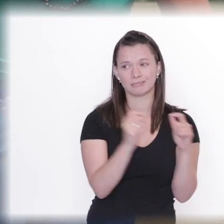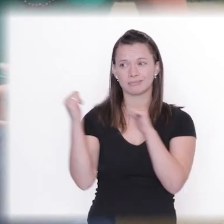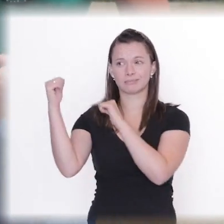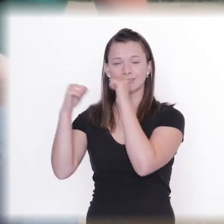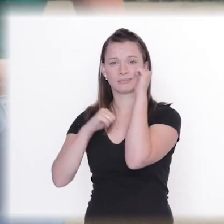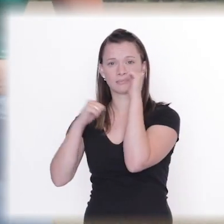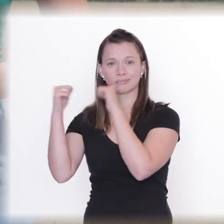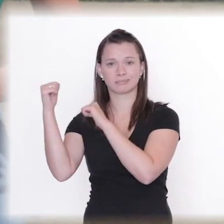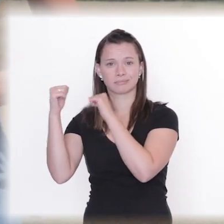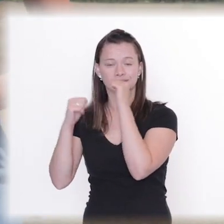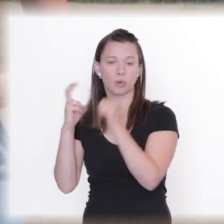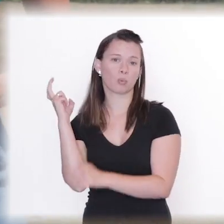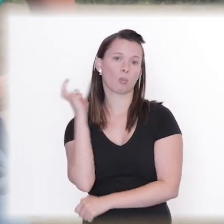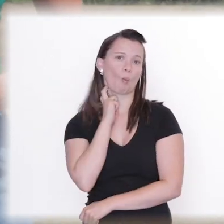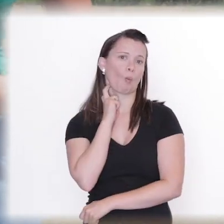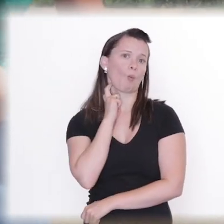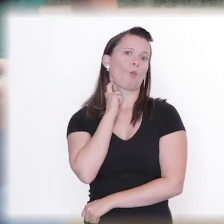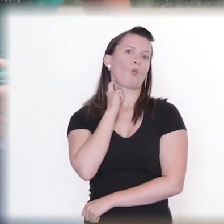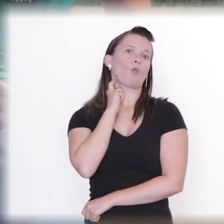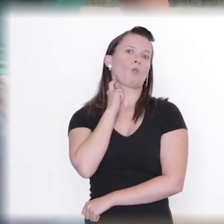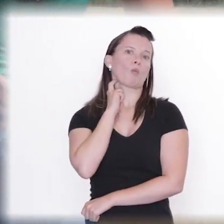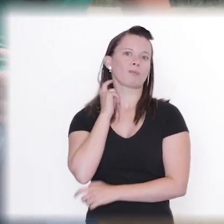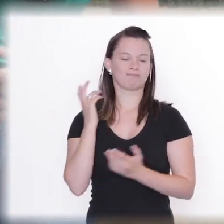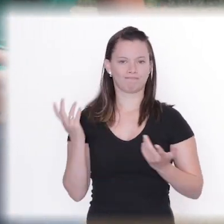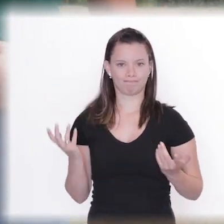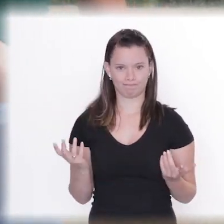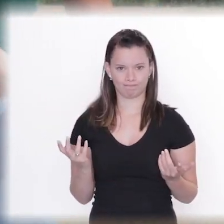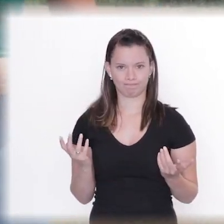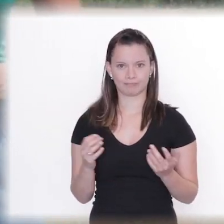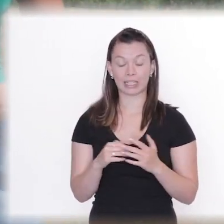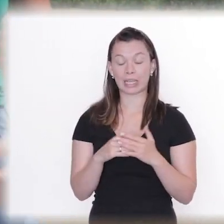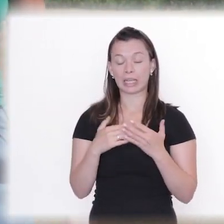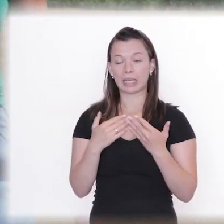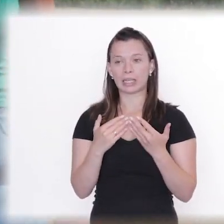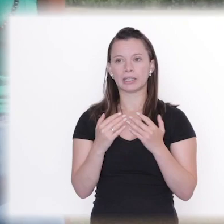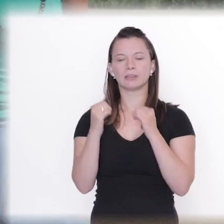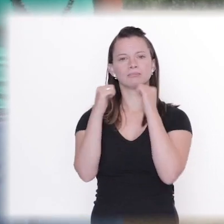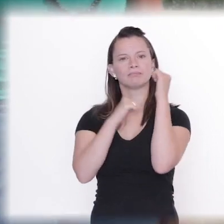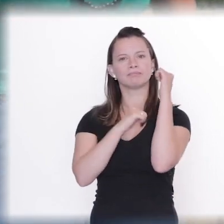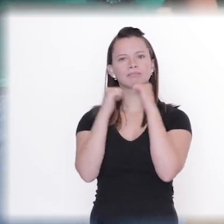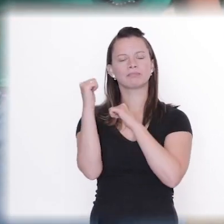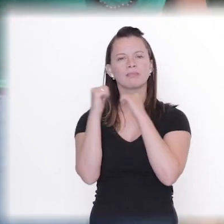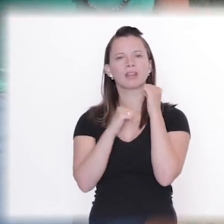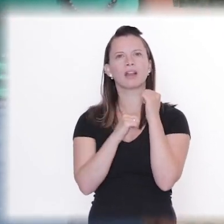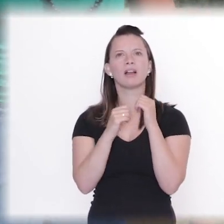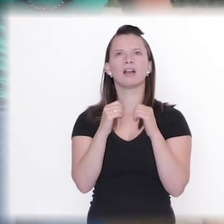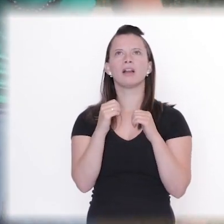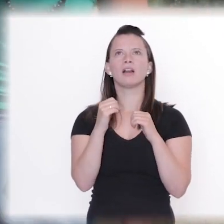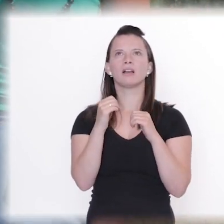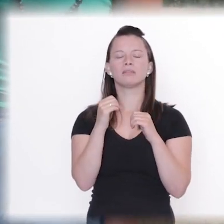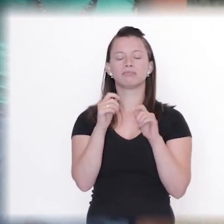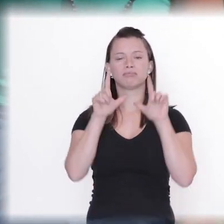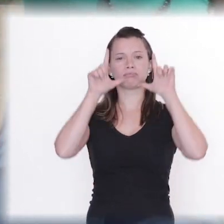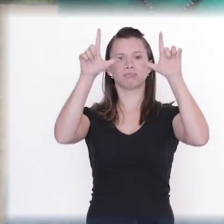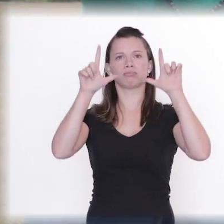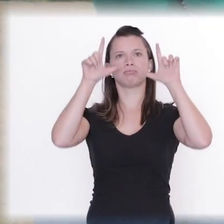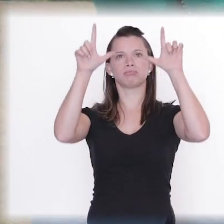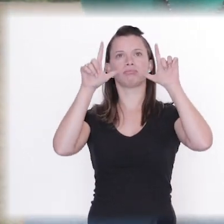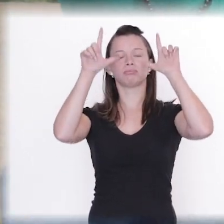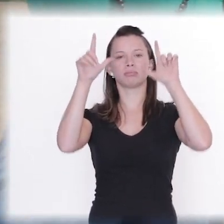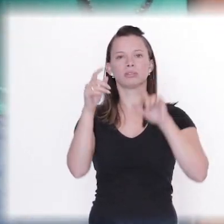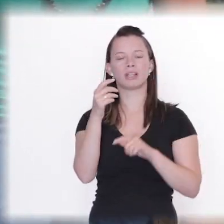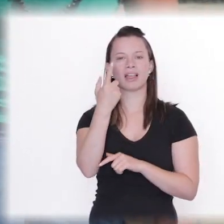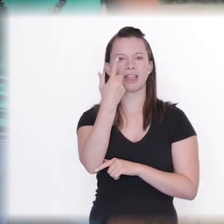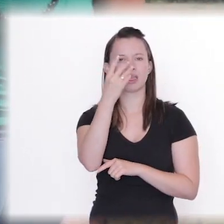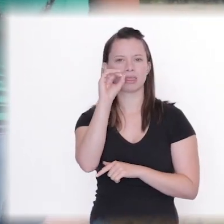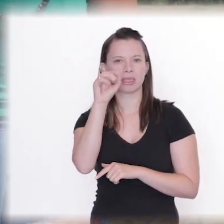Philco era uma reprodução. Fábrica mesmo que fez muita greve no auge das greves no final dos anos 70 e tinha 8 mil, 10 mil mulheres